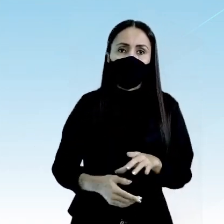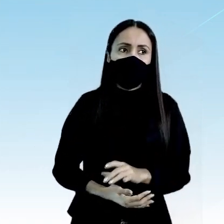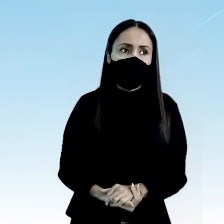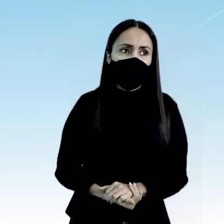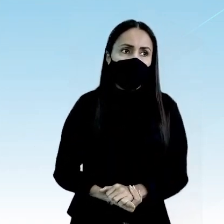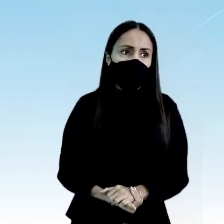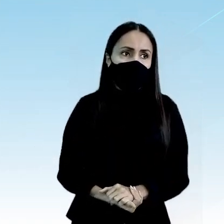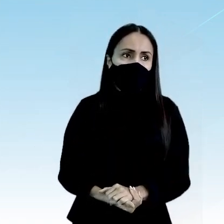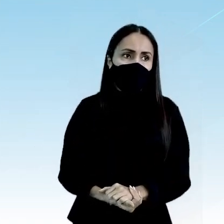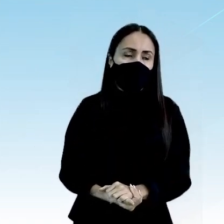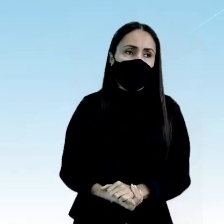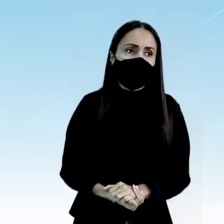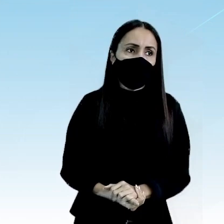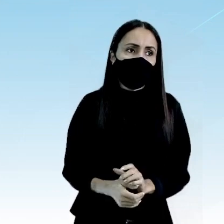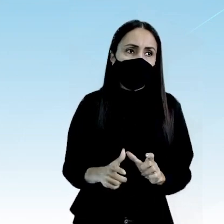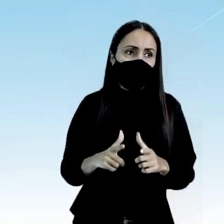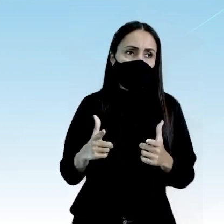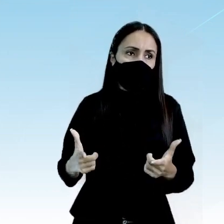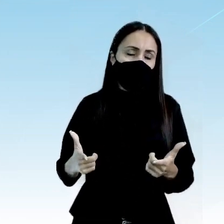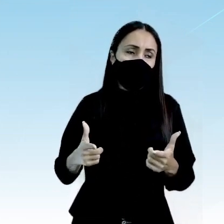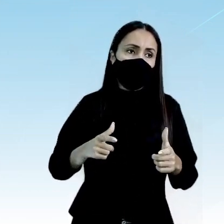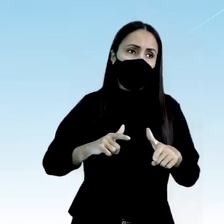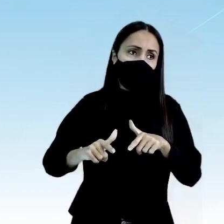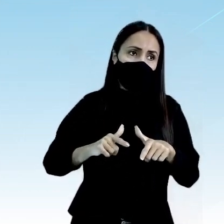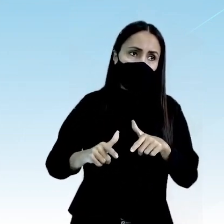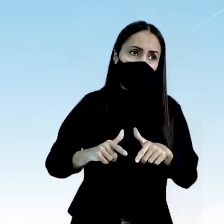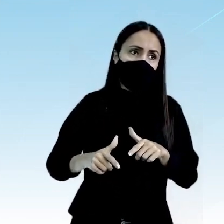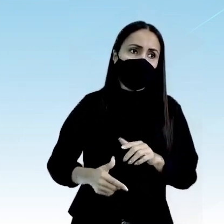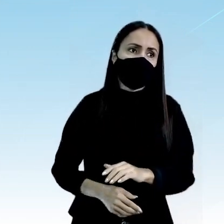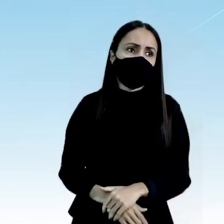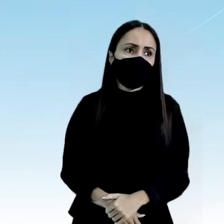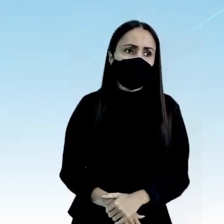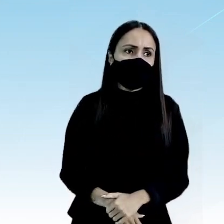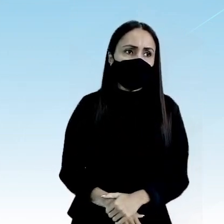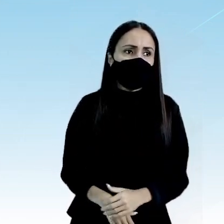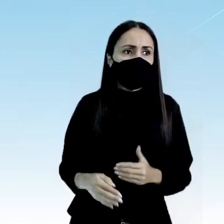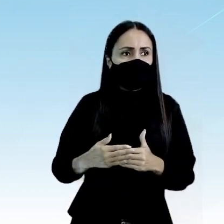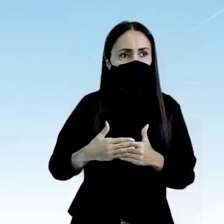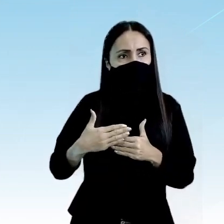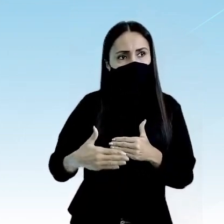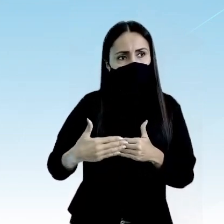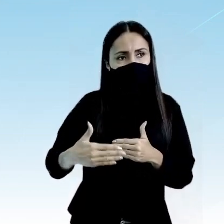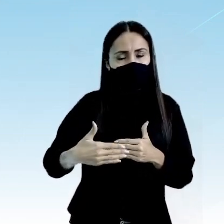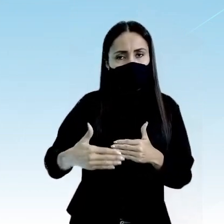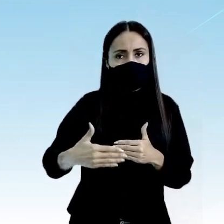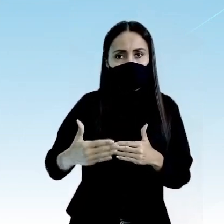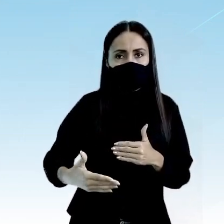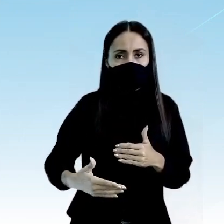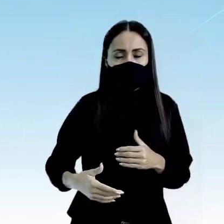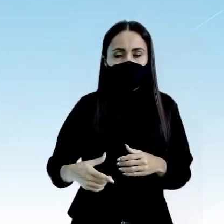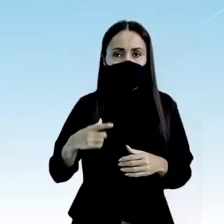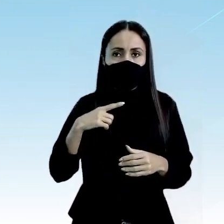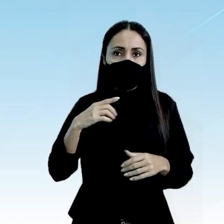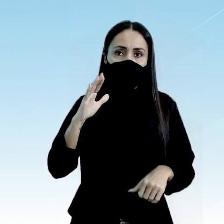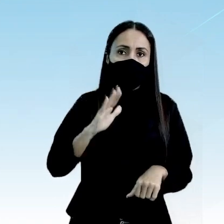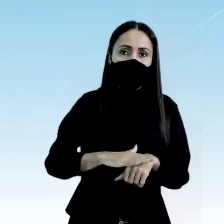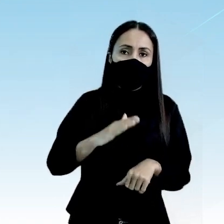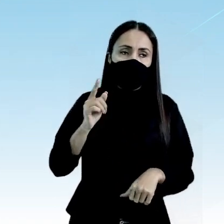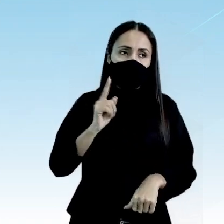um aumento da produtividade. Então, isso passou-se a produzir mais em menos